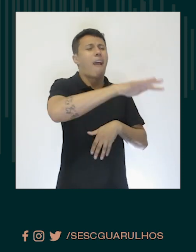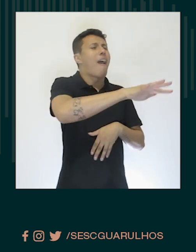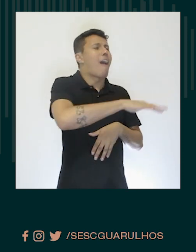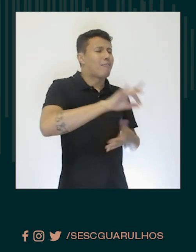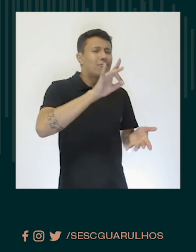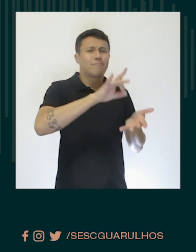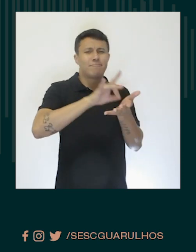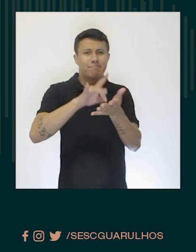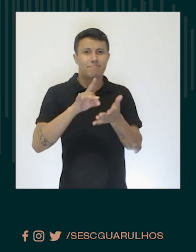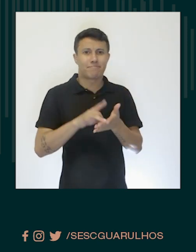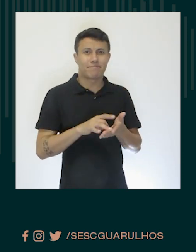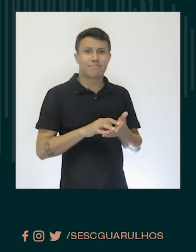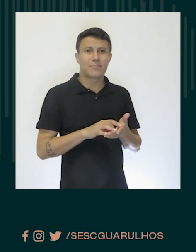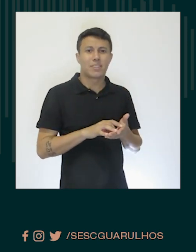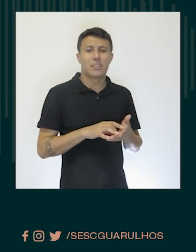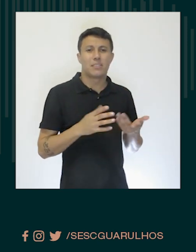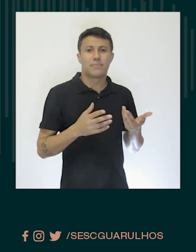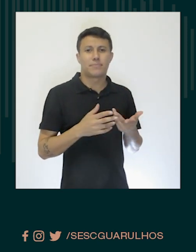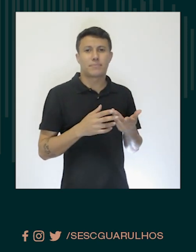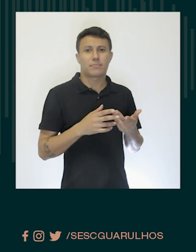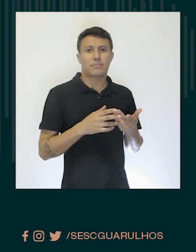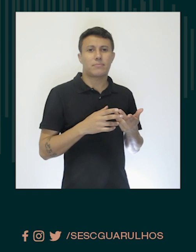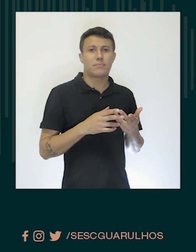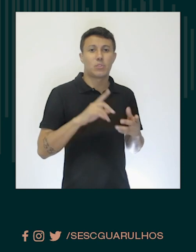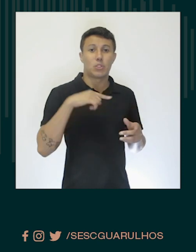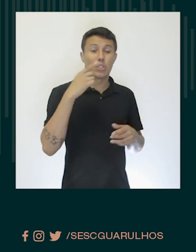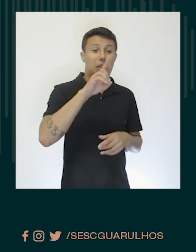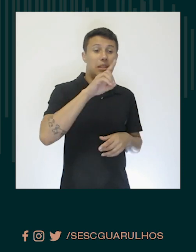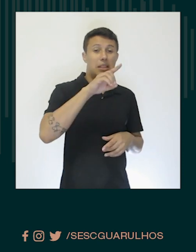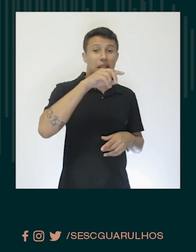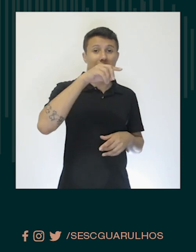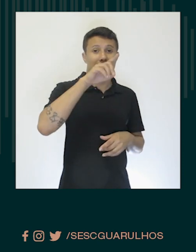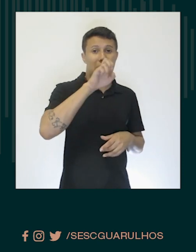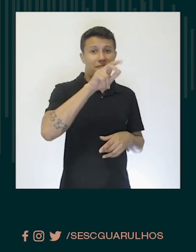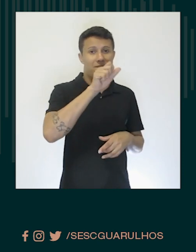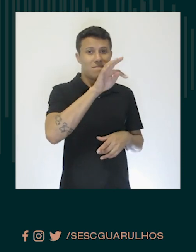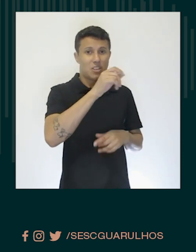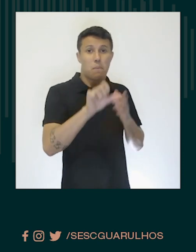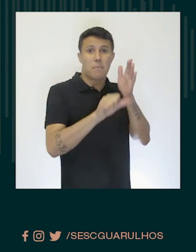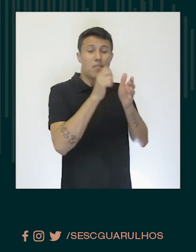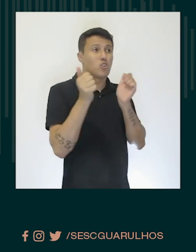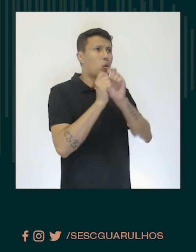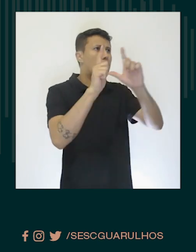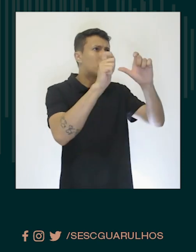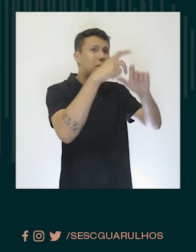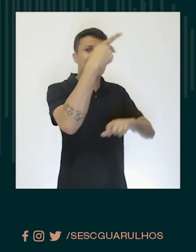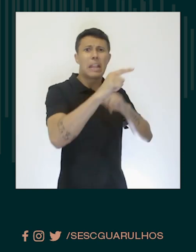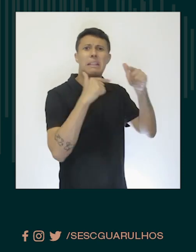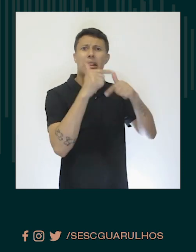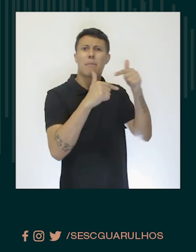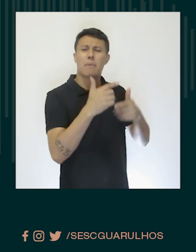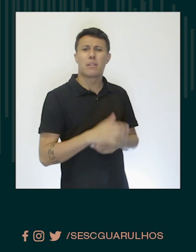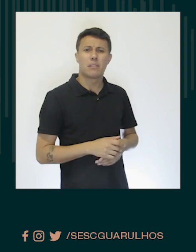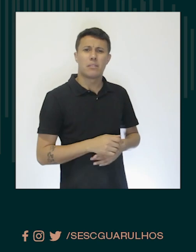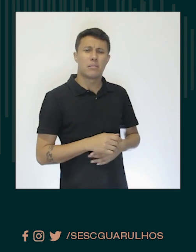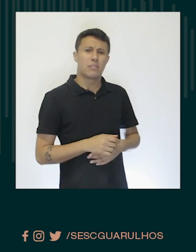o Devasto, na primeira vez que a gente trabalhou junto com que eu fotografei um trabalho dele, ele usou as